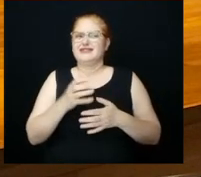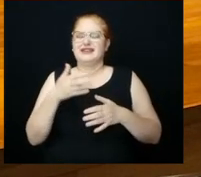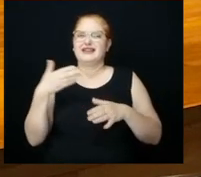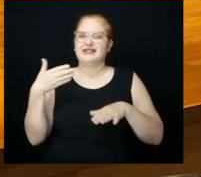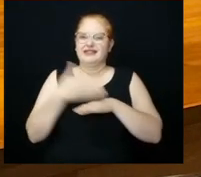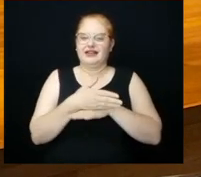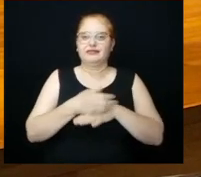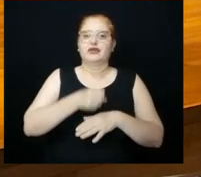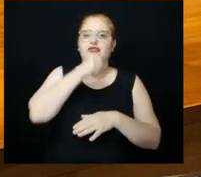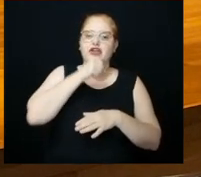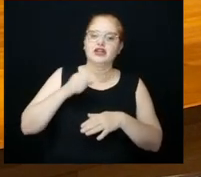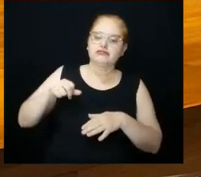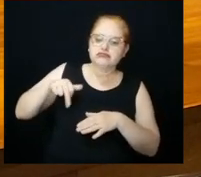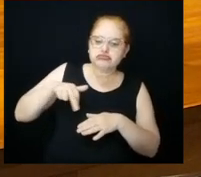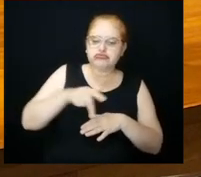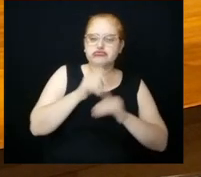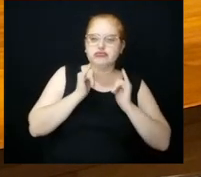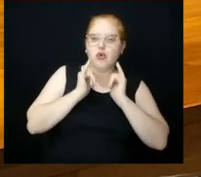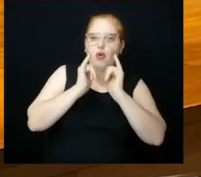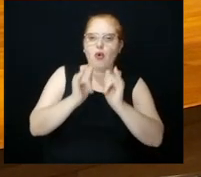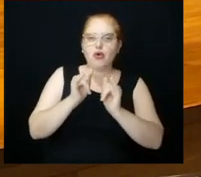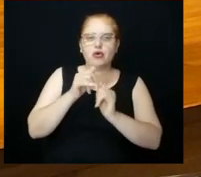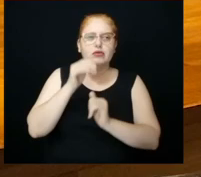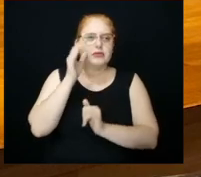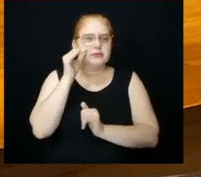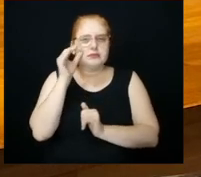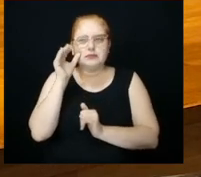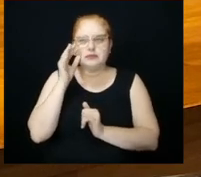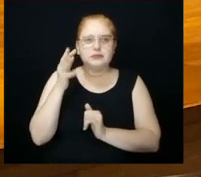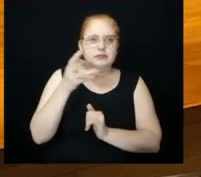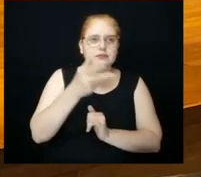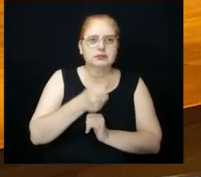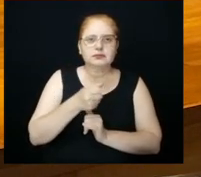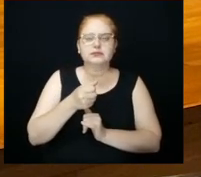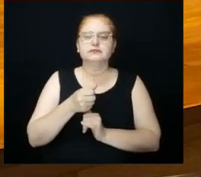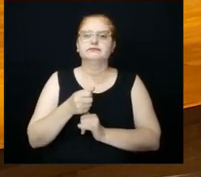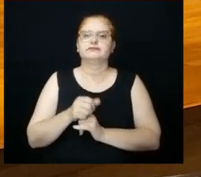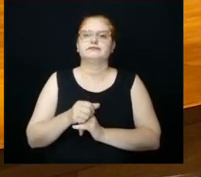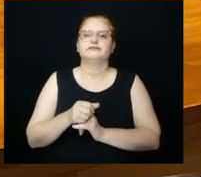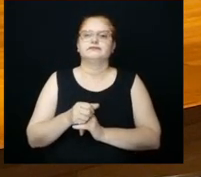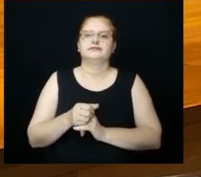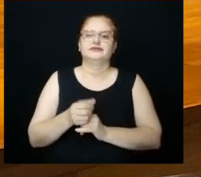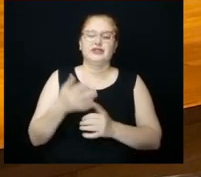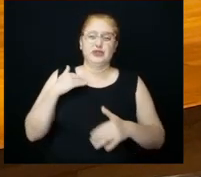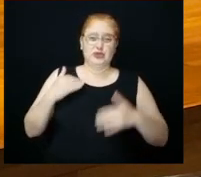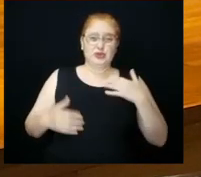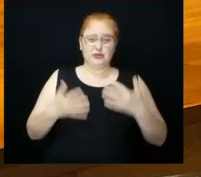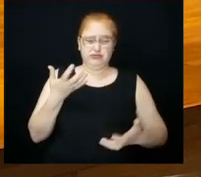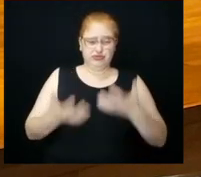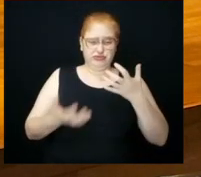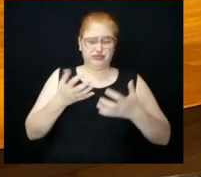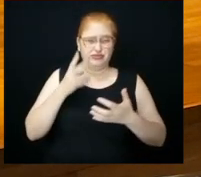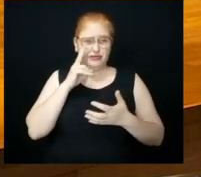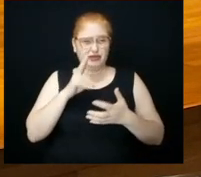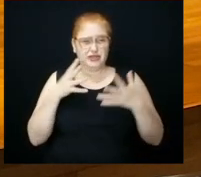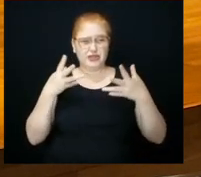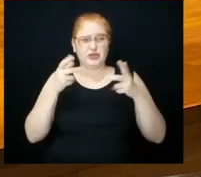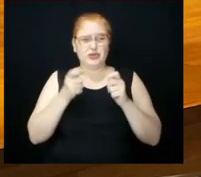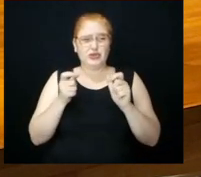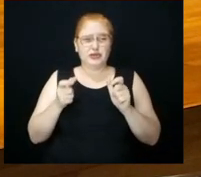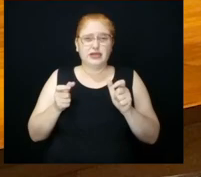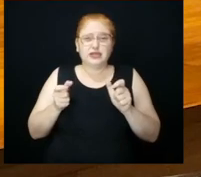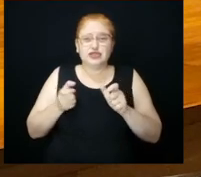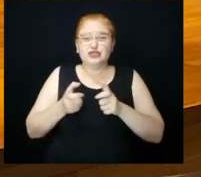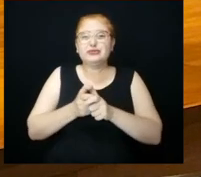velho avança pelo corredor, vai espreitando os cantos da viatura. Estes arderam bem. Veja como todos ficaram